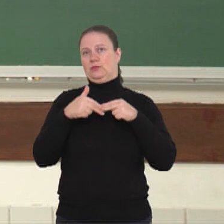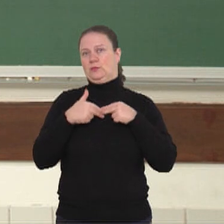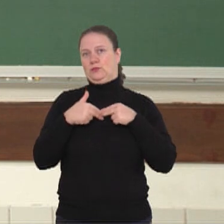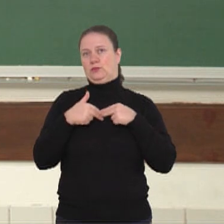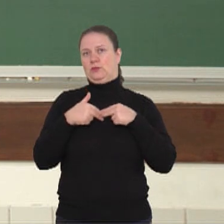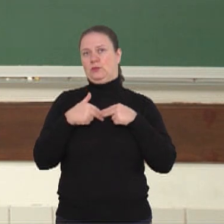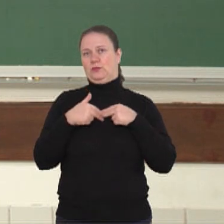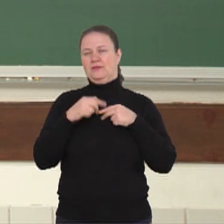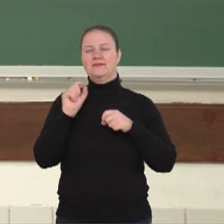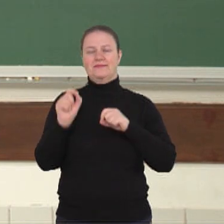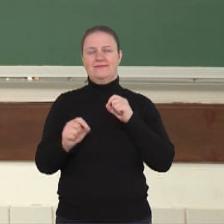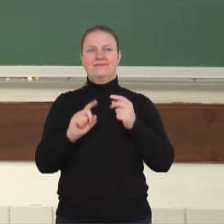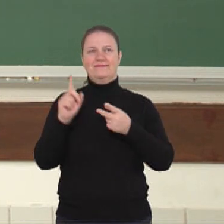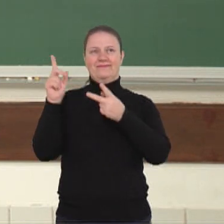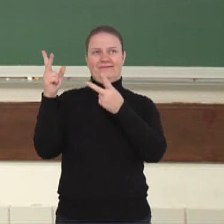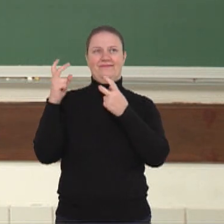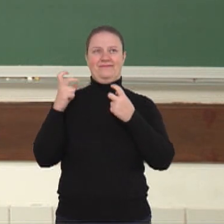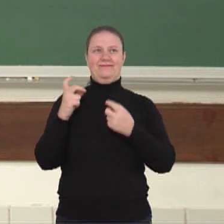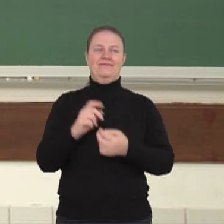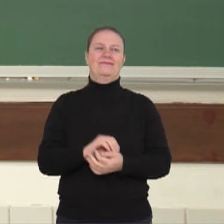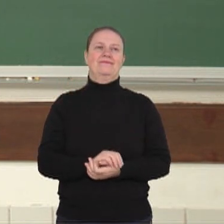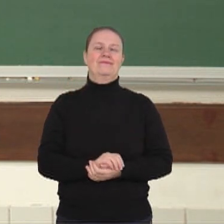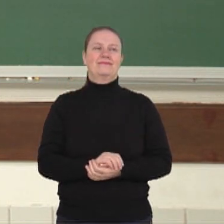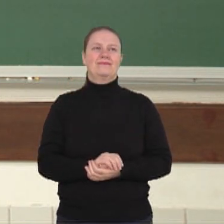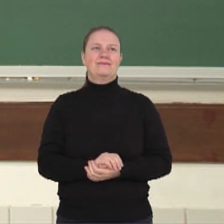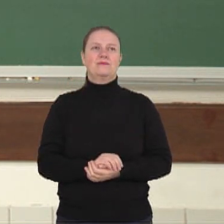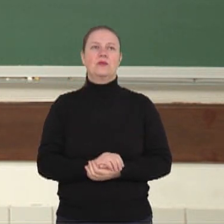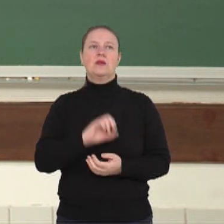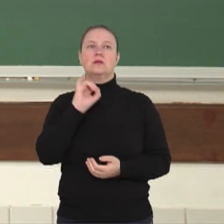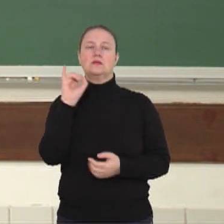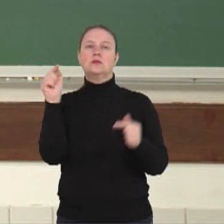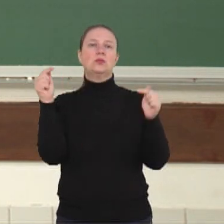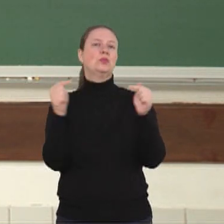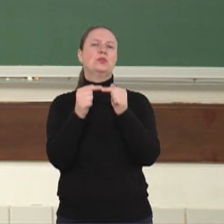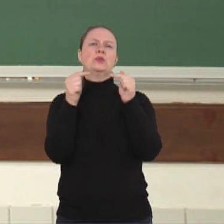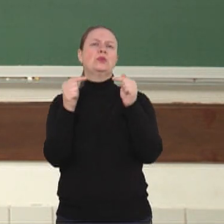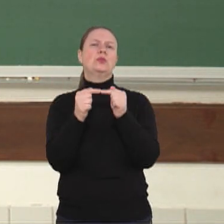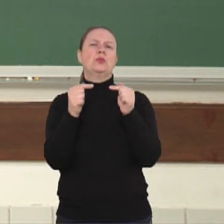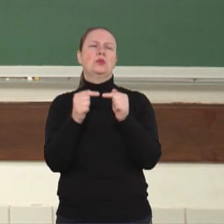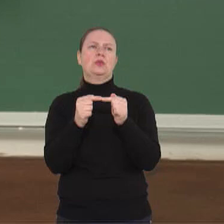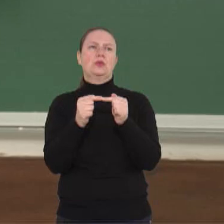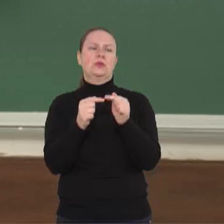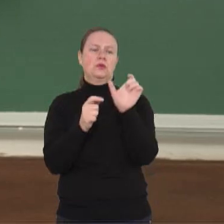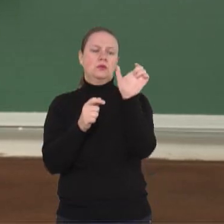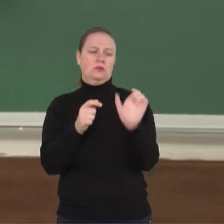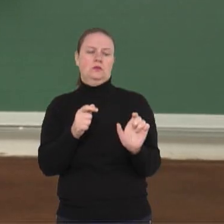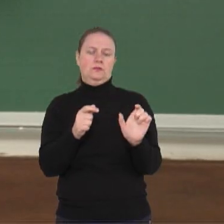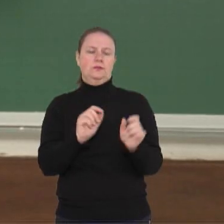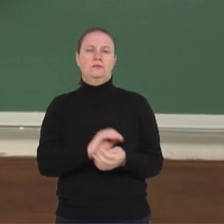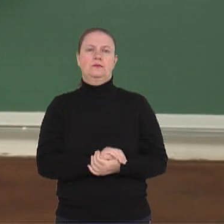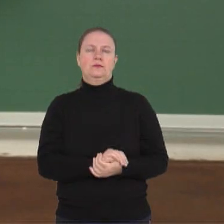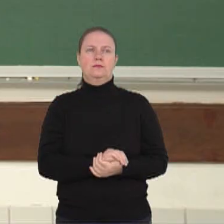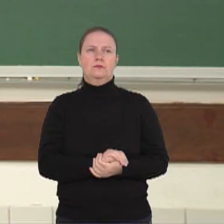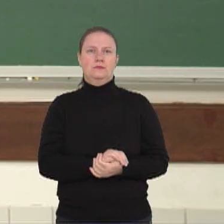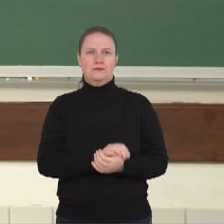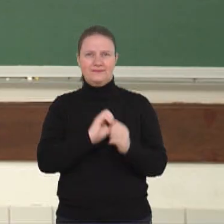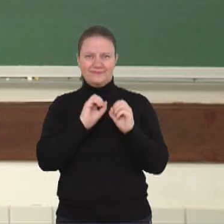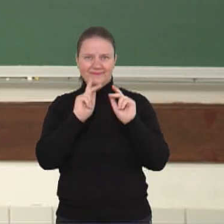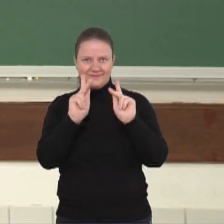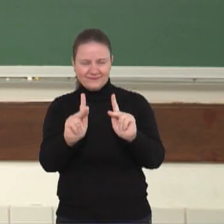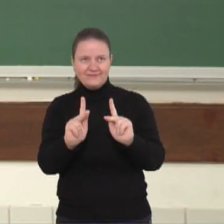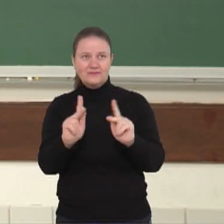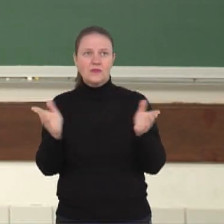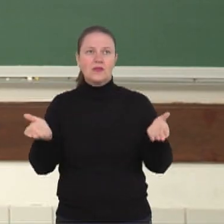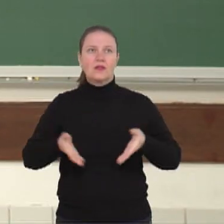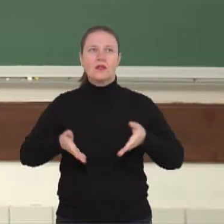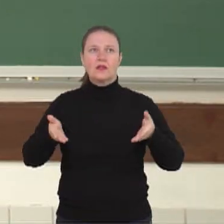de predicativo do sujeito, ok? Então, se refere ao sujeito. Beleza, gente?